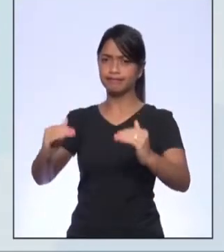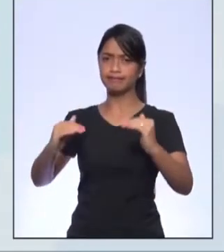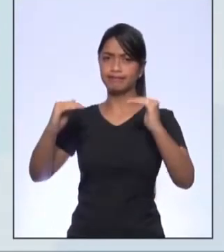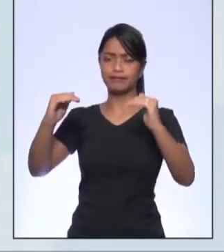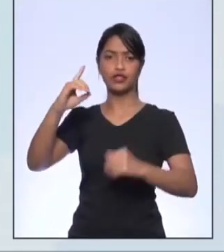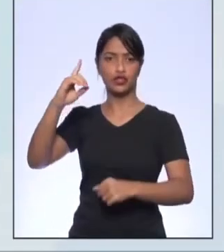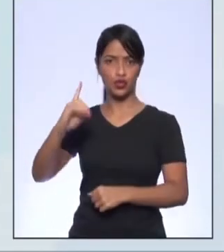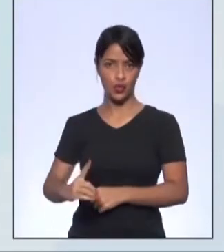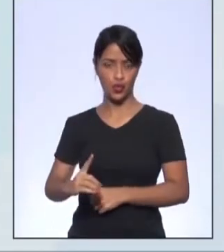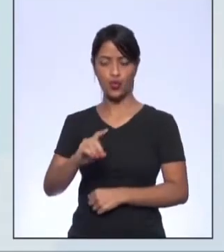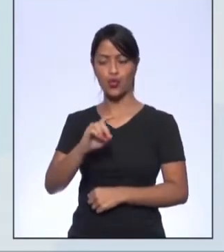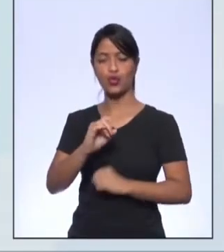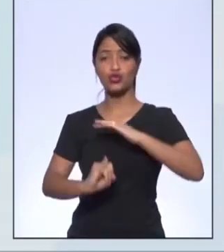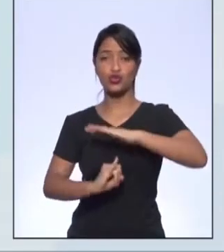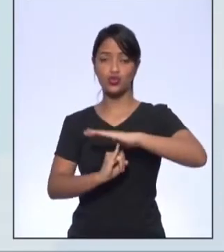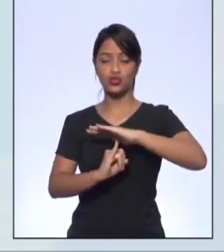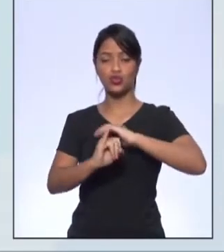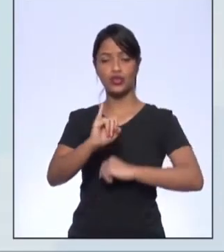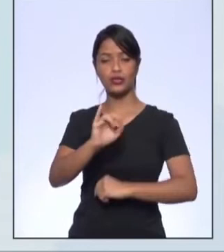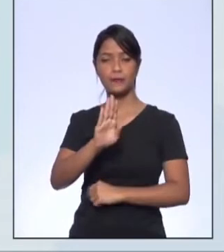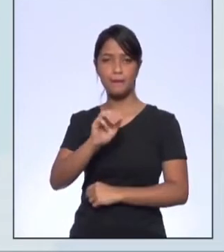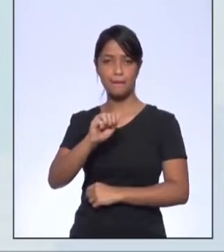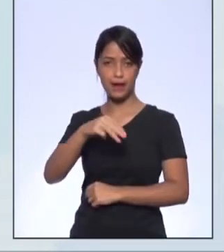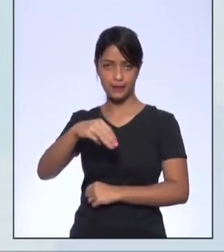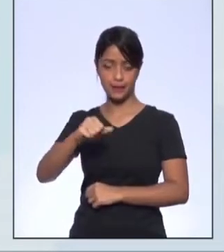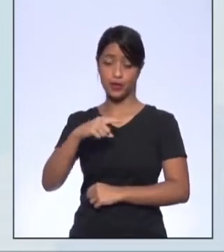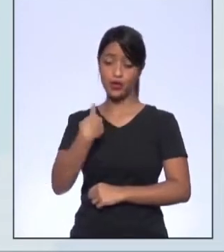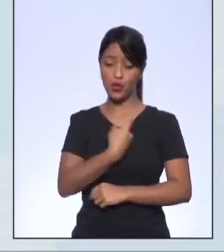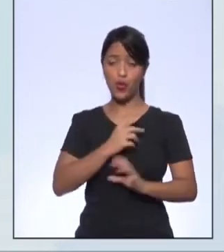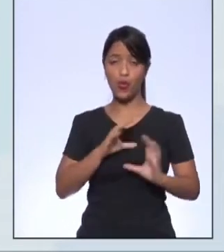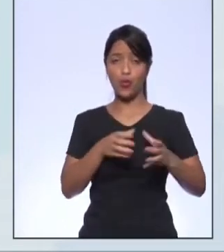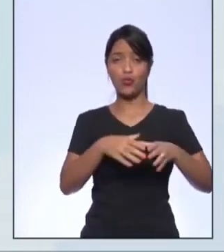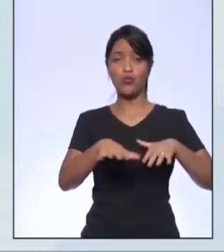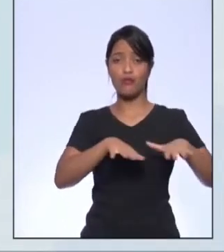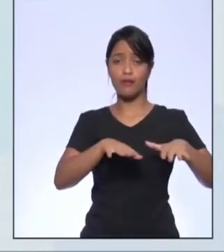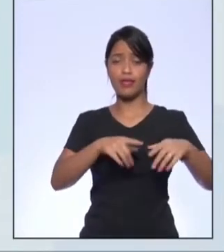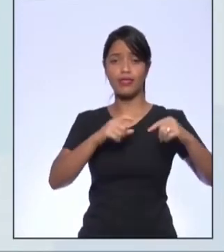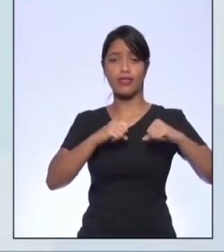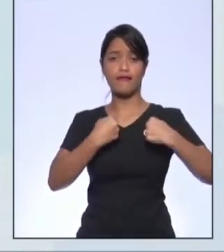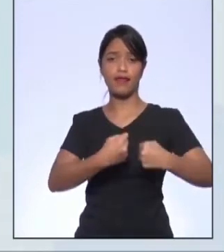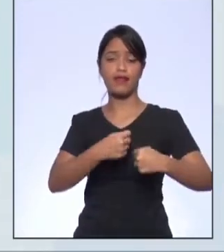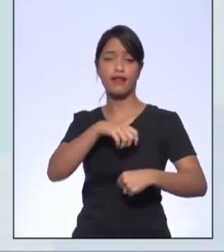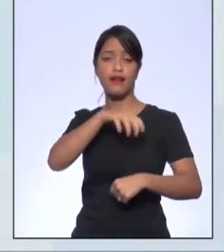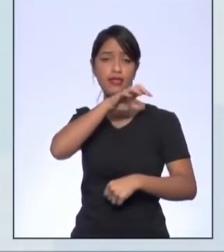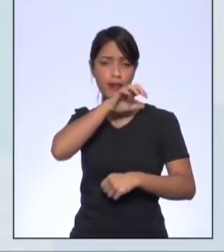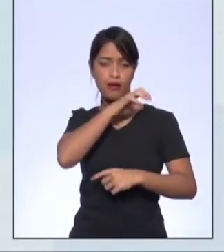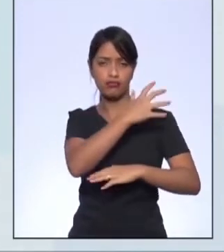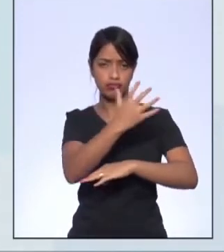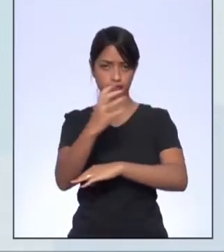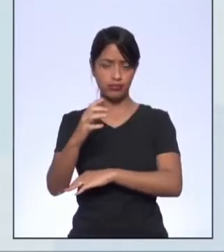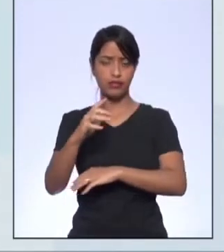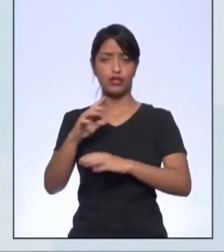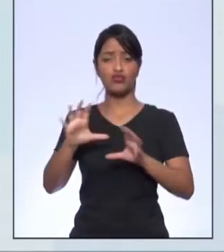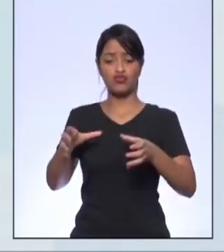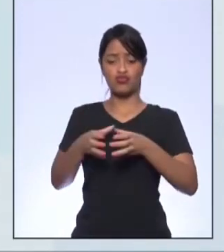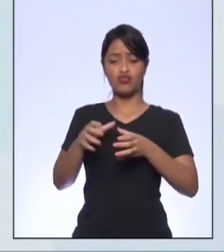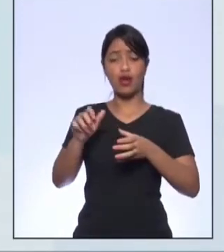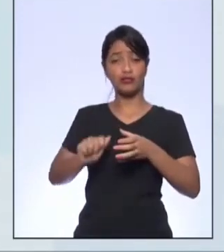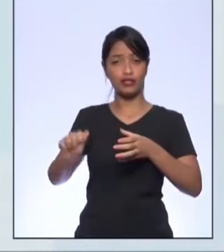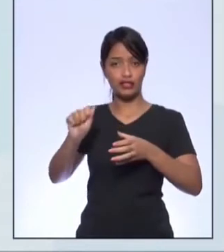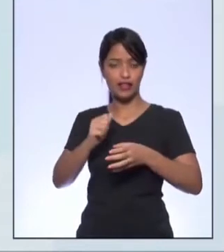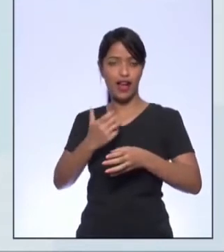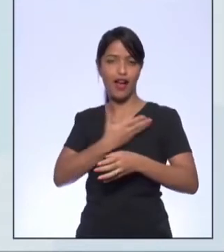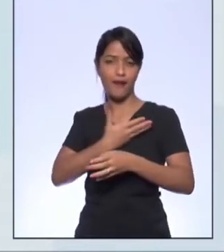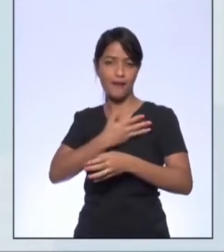diretor do IBAMA. O Movimento em Defesa dos Animais Silvestres, composto pelas associações Amigos dos Animais e Preservando